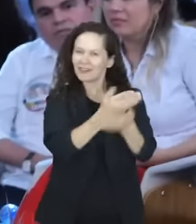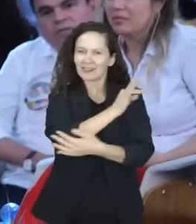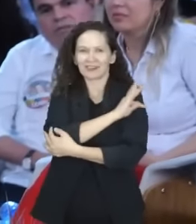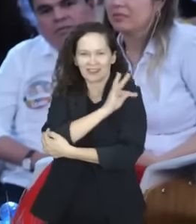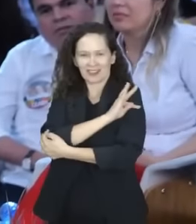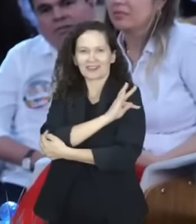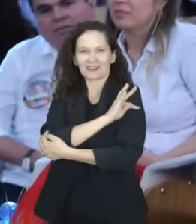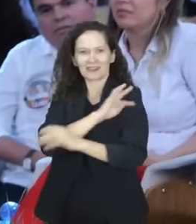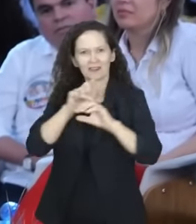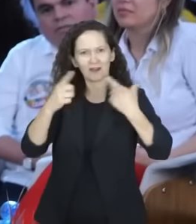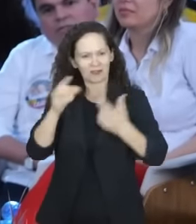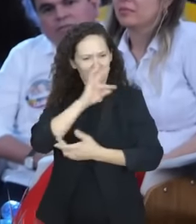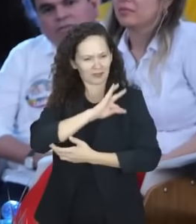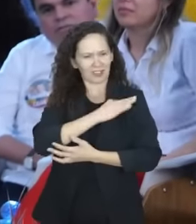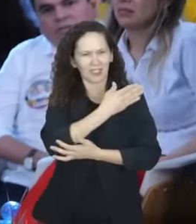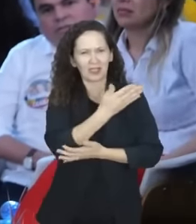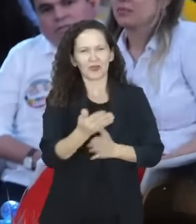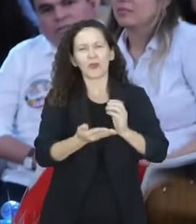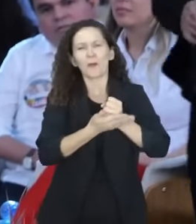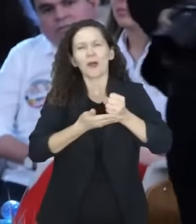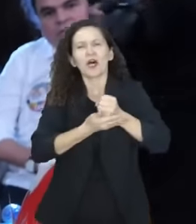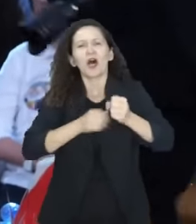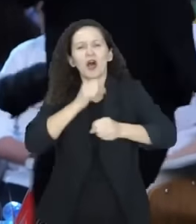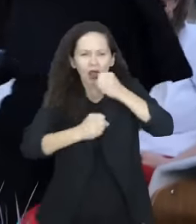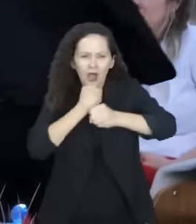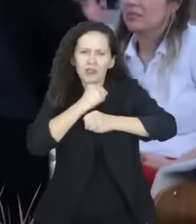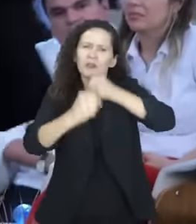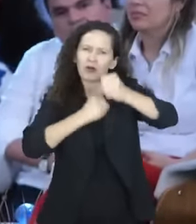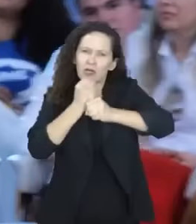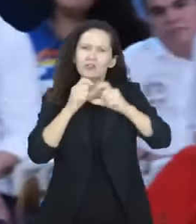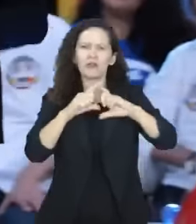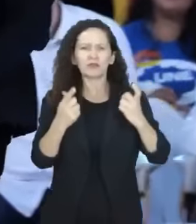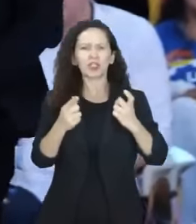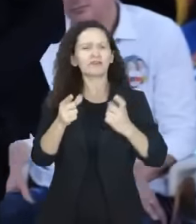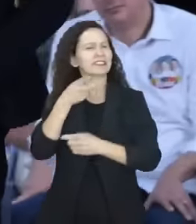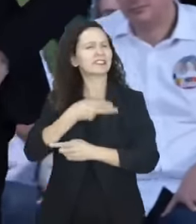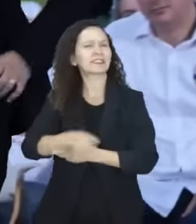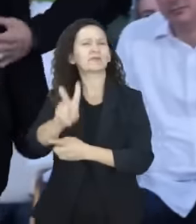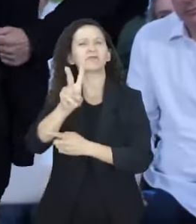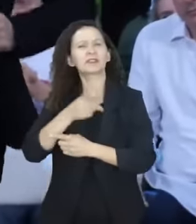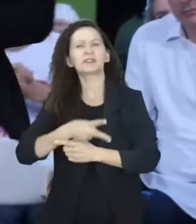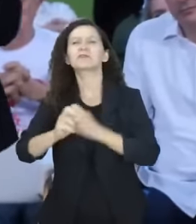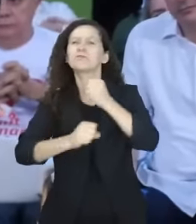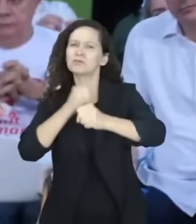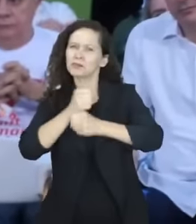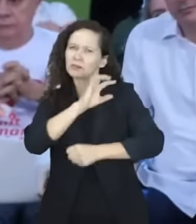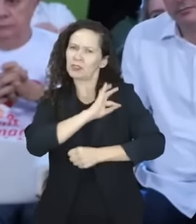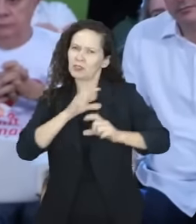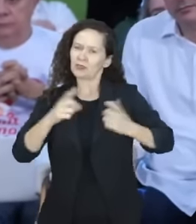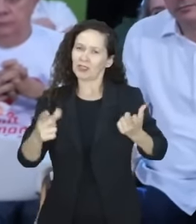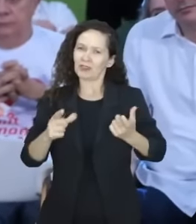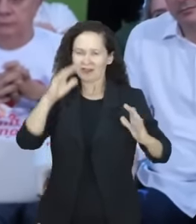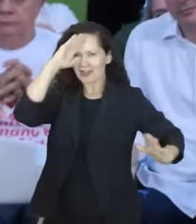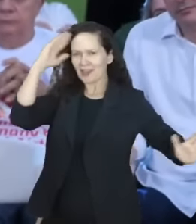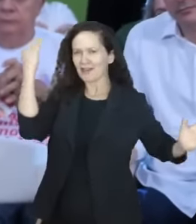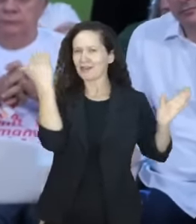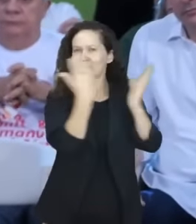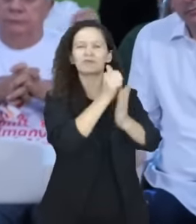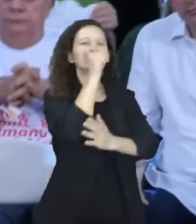mínimo todo ano o salário aumentava. Quem respeita as